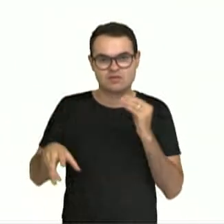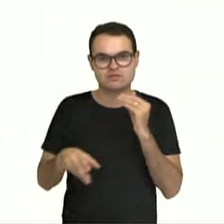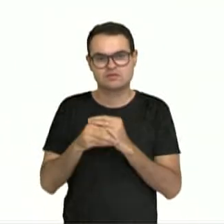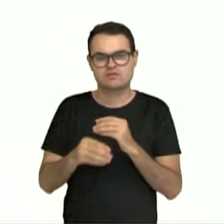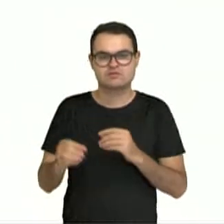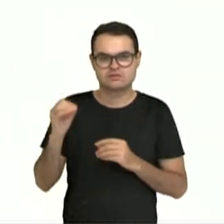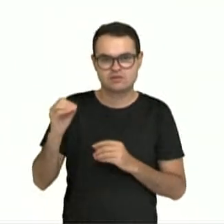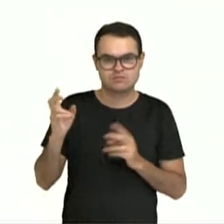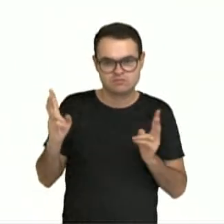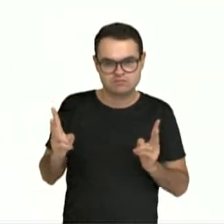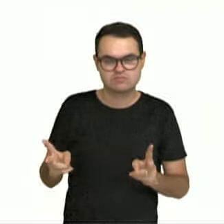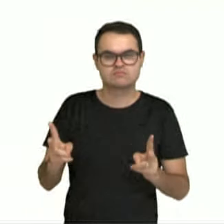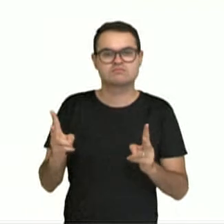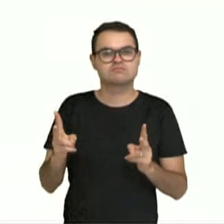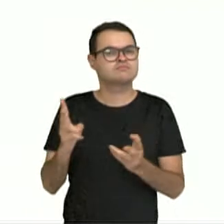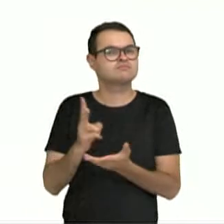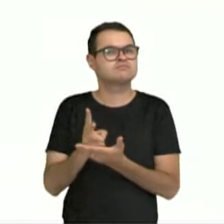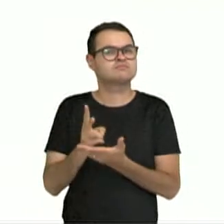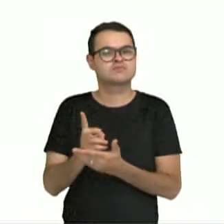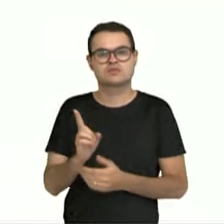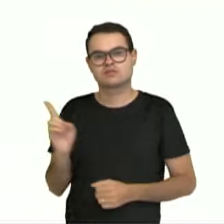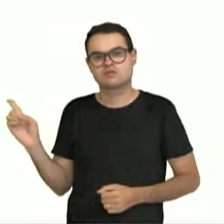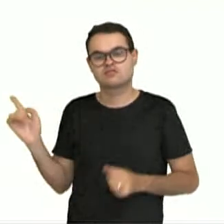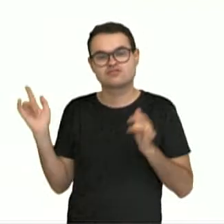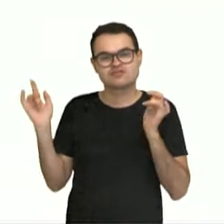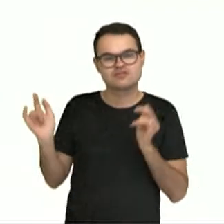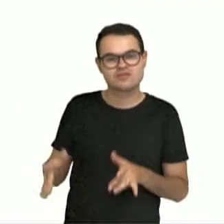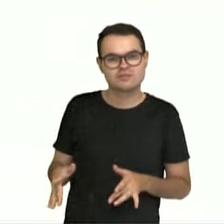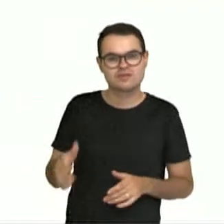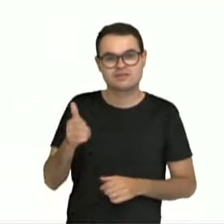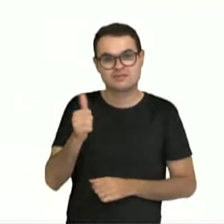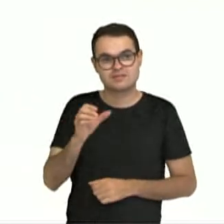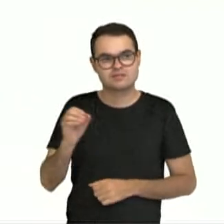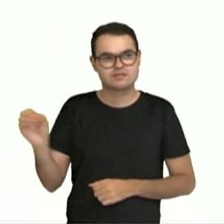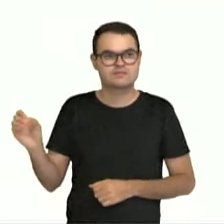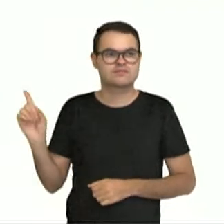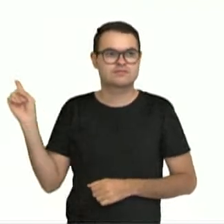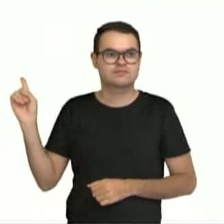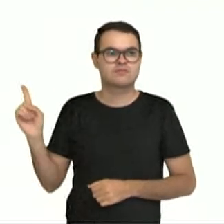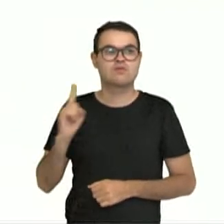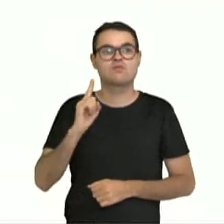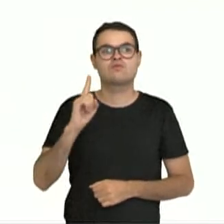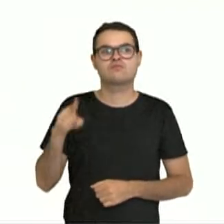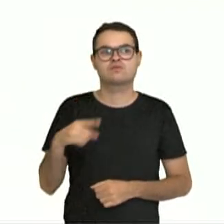zero, continua a conta, então o que vai acontecer? Vai estar sobrando sempre 200. Então, ficaria